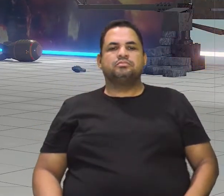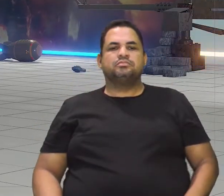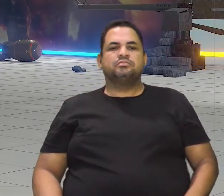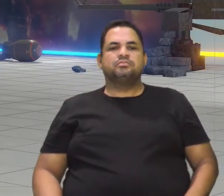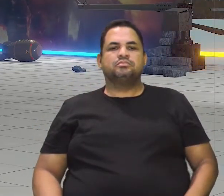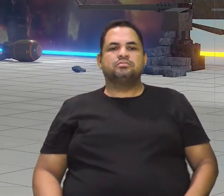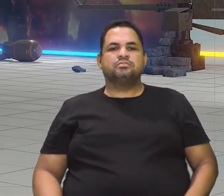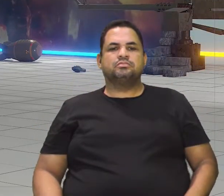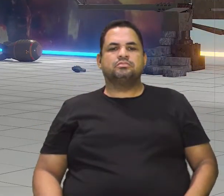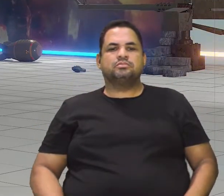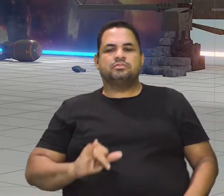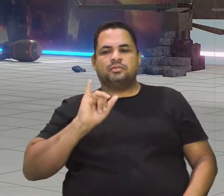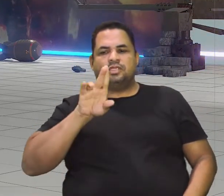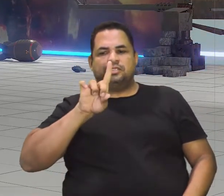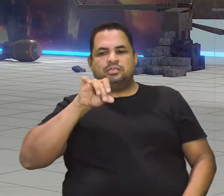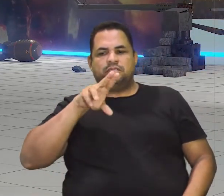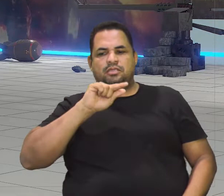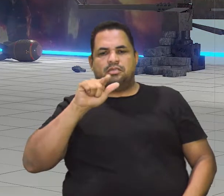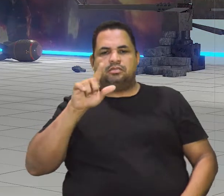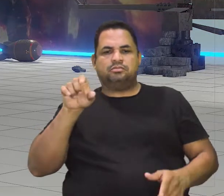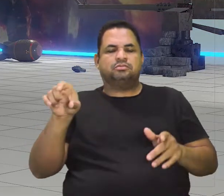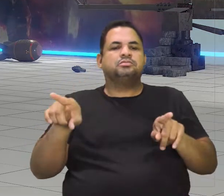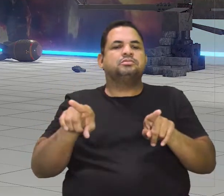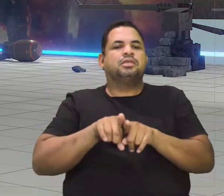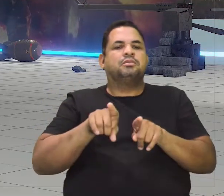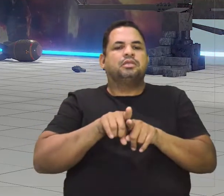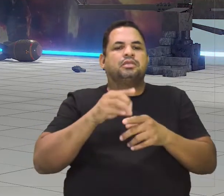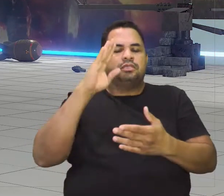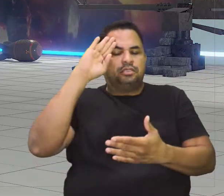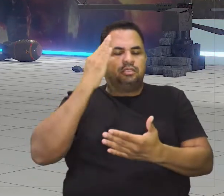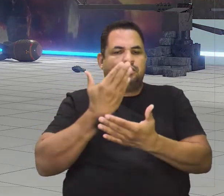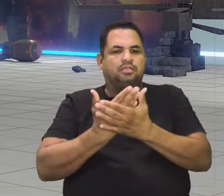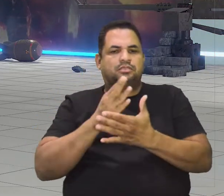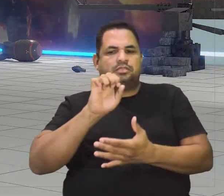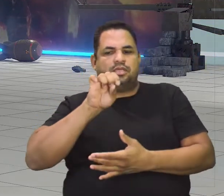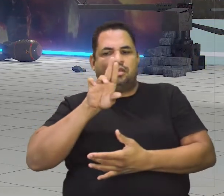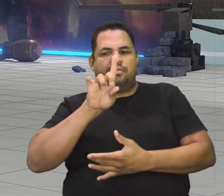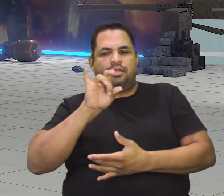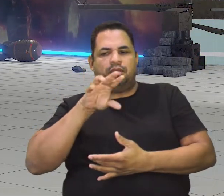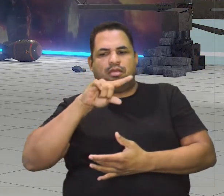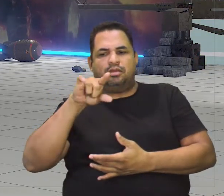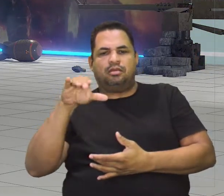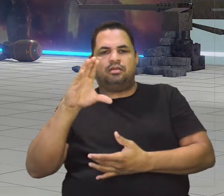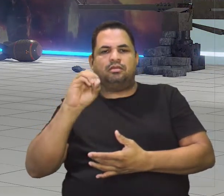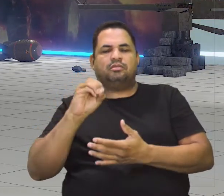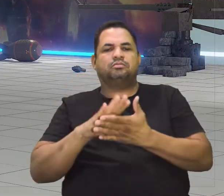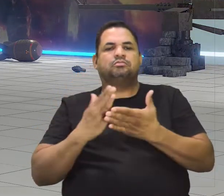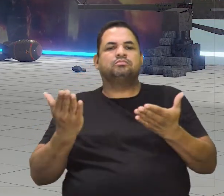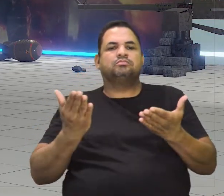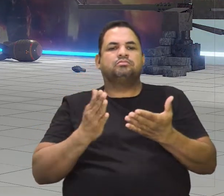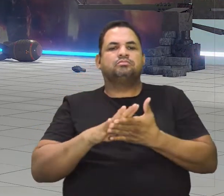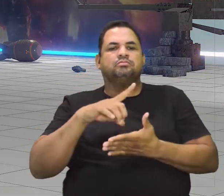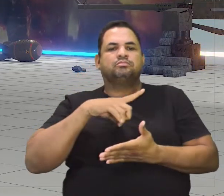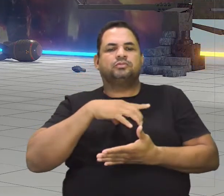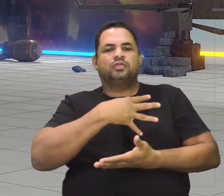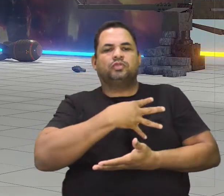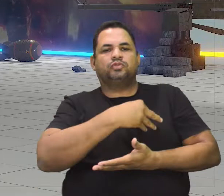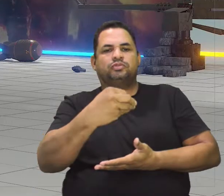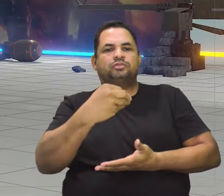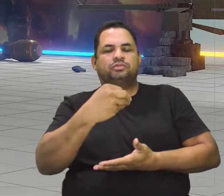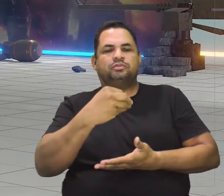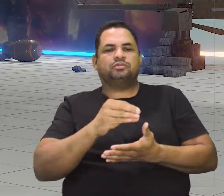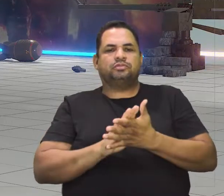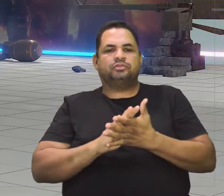O Islã também acredita em Abraão, inclusive o Islã vem do filho de Abraão com sua escrava